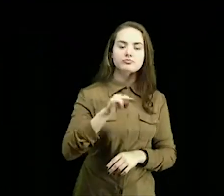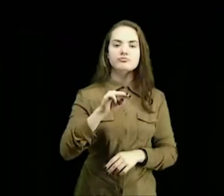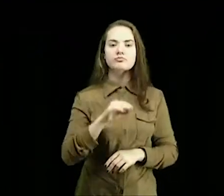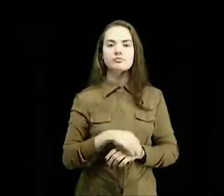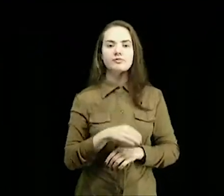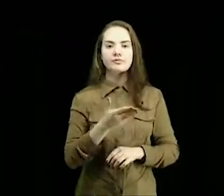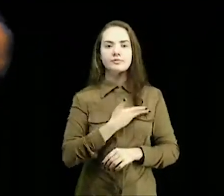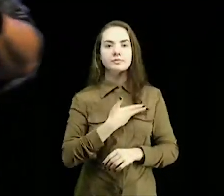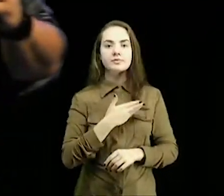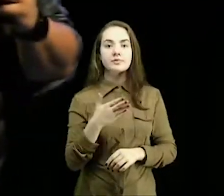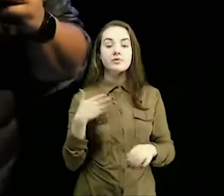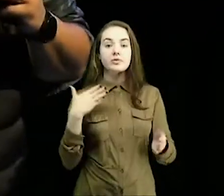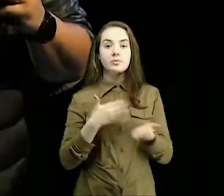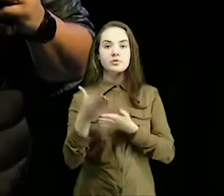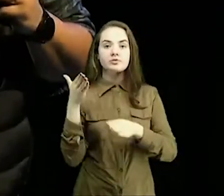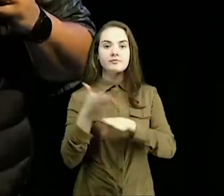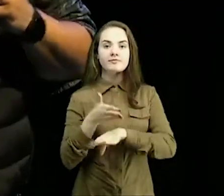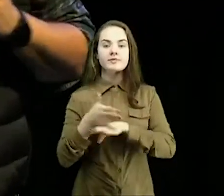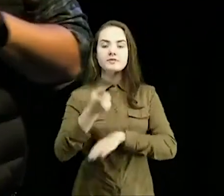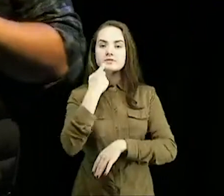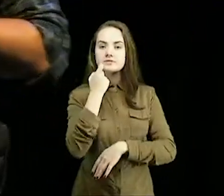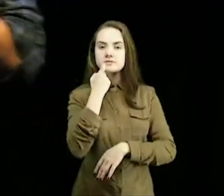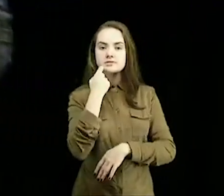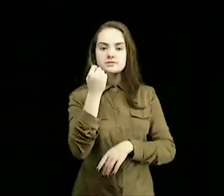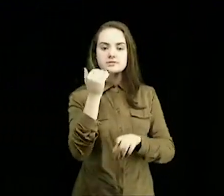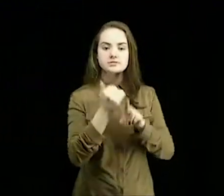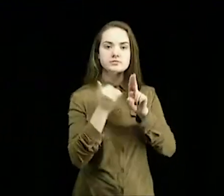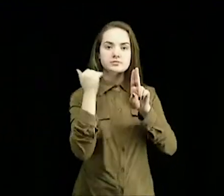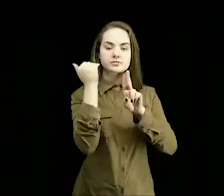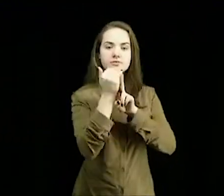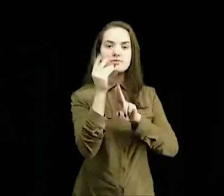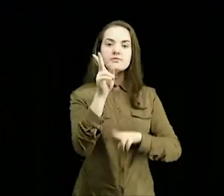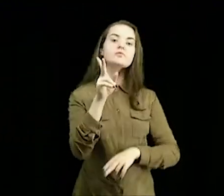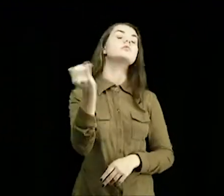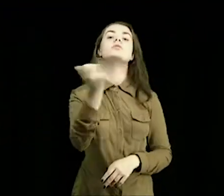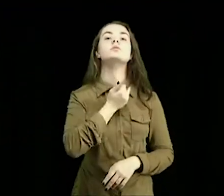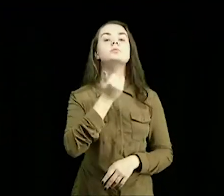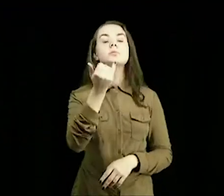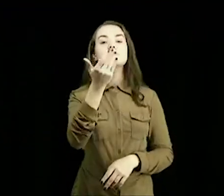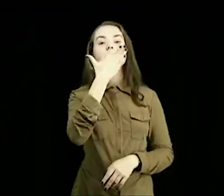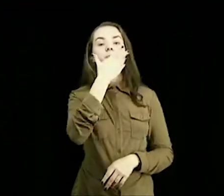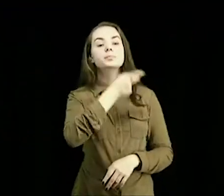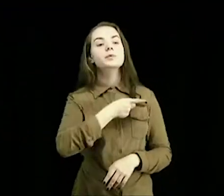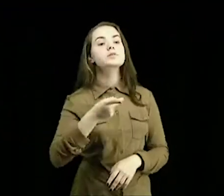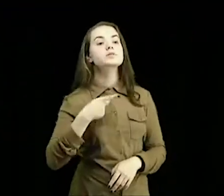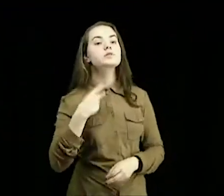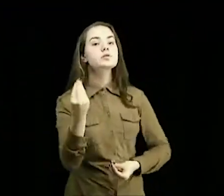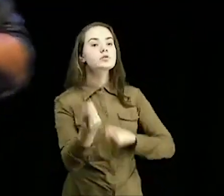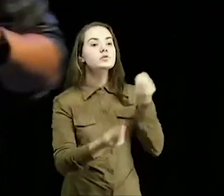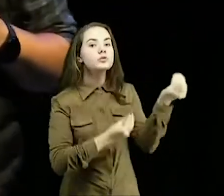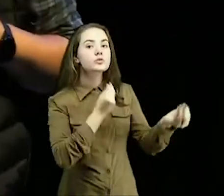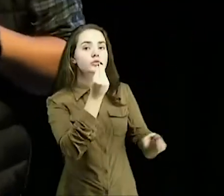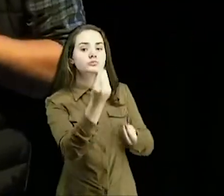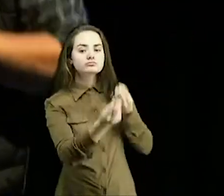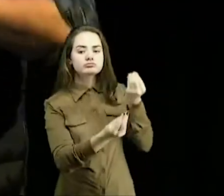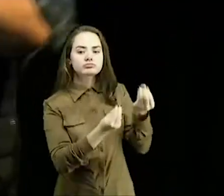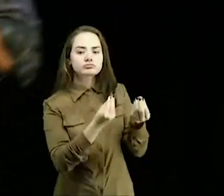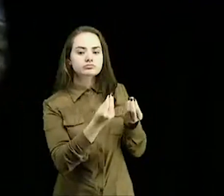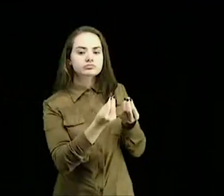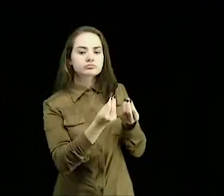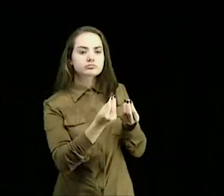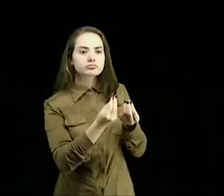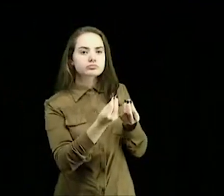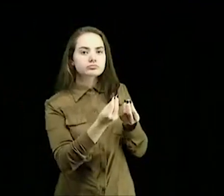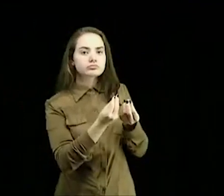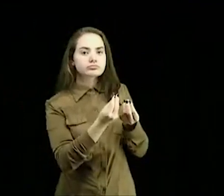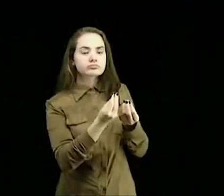ele começou a vir sexta-feira no Upgrade. Aí ele falou para mim assim, pastor, como é que alguém